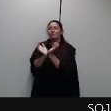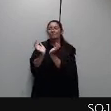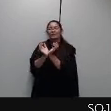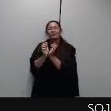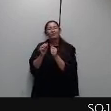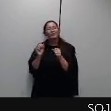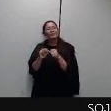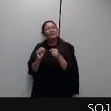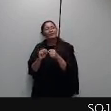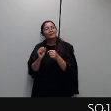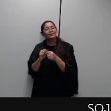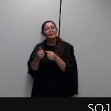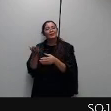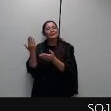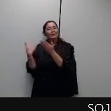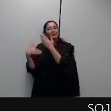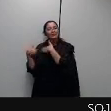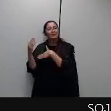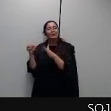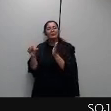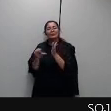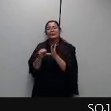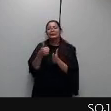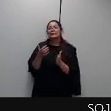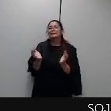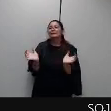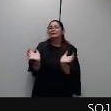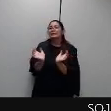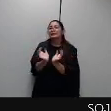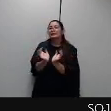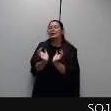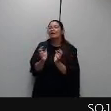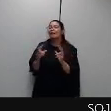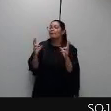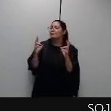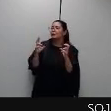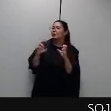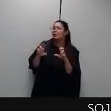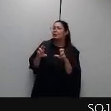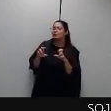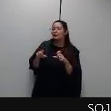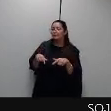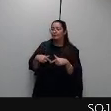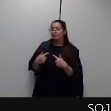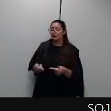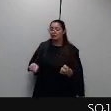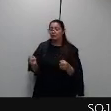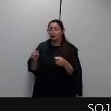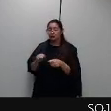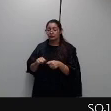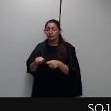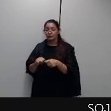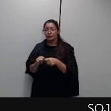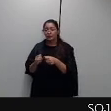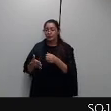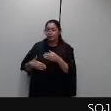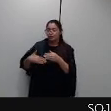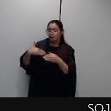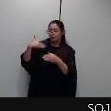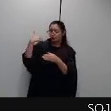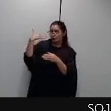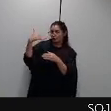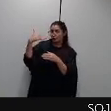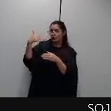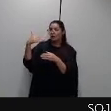da primeira seção para abrir o as definir a possibilidade da prática de ato constritivo em face de empresa